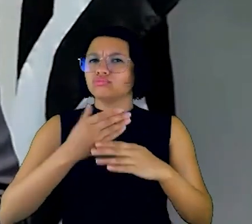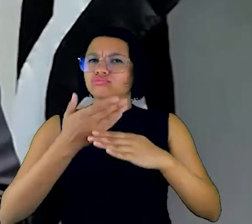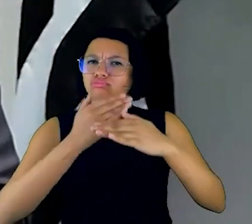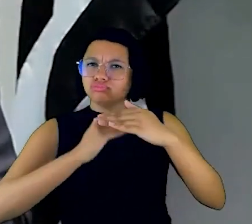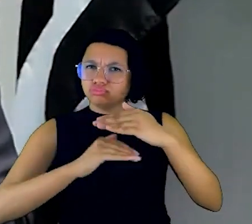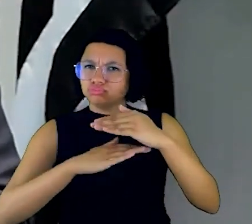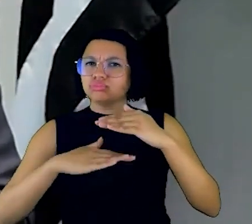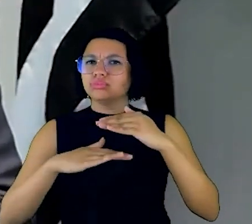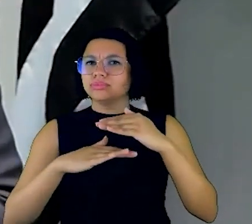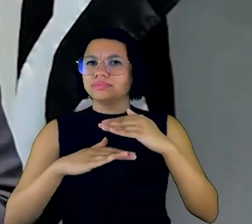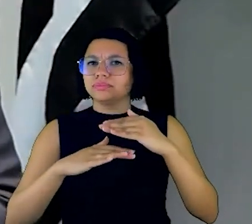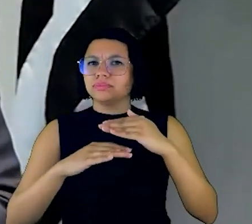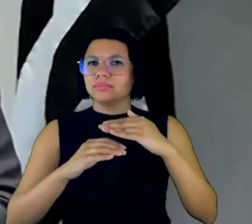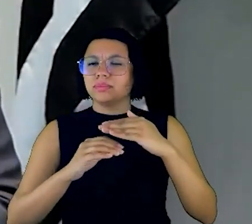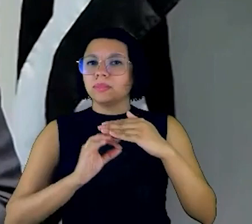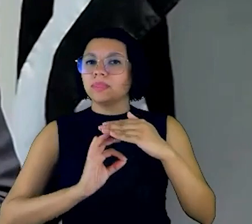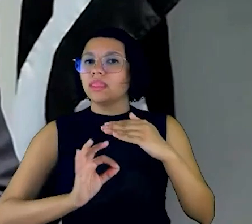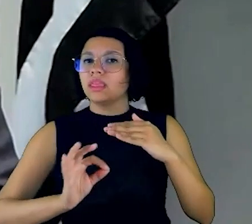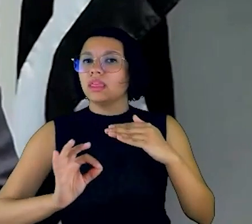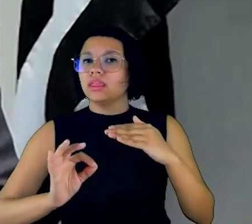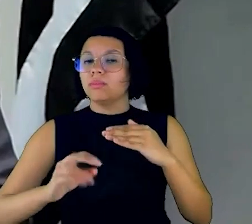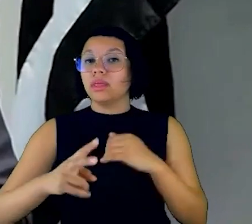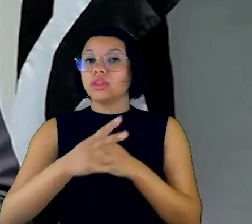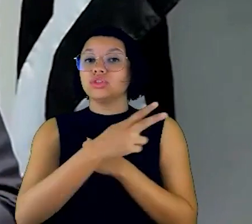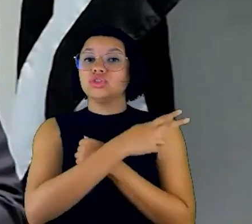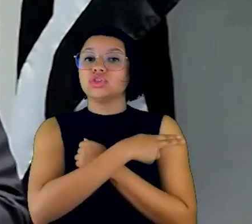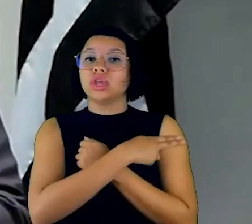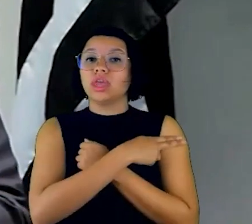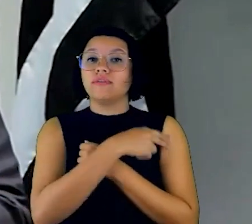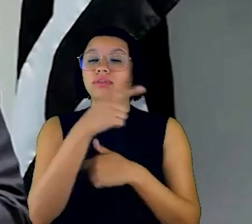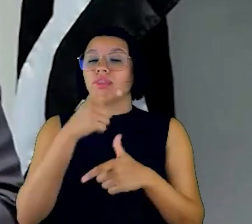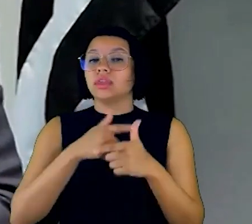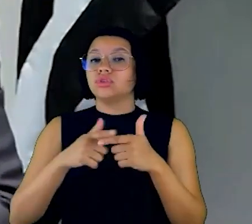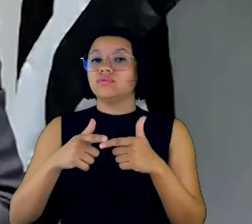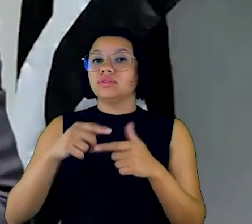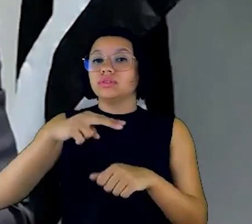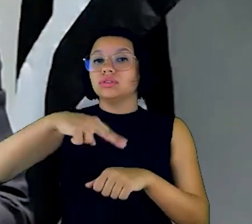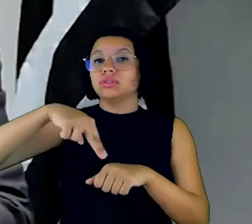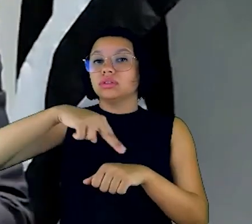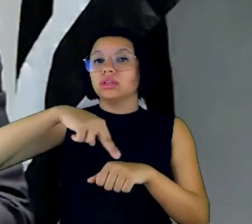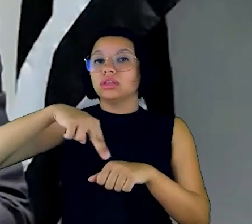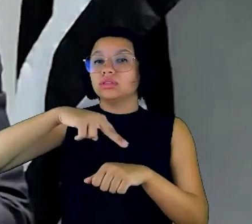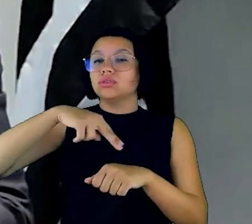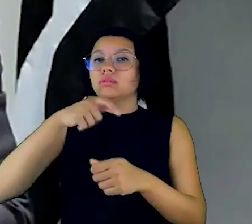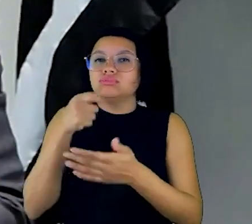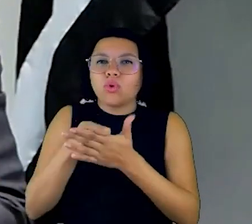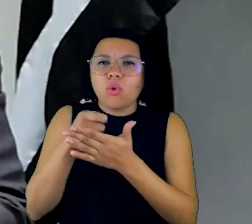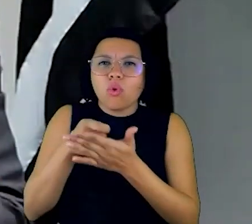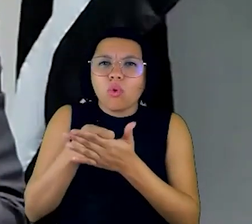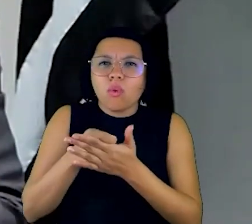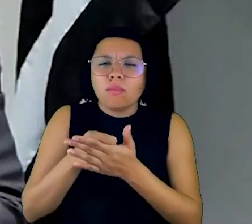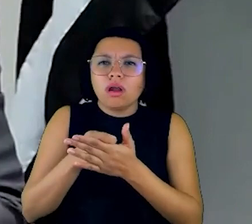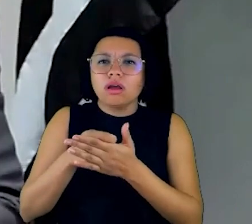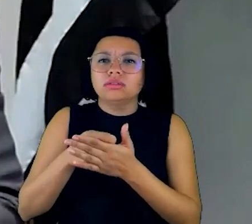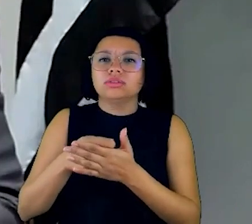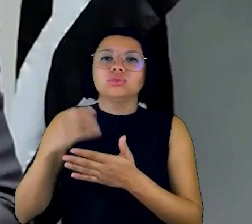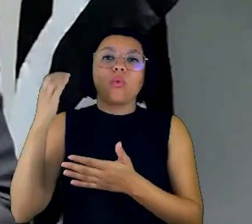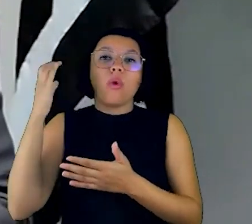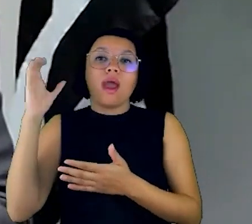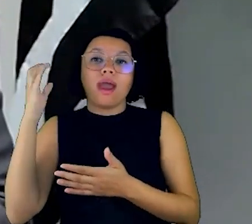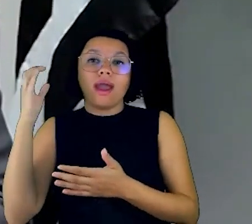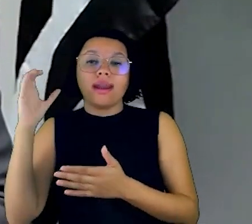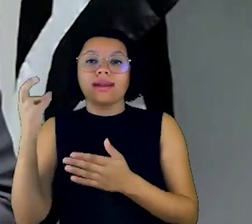então chefe da divisão nacional de cobrança do crédito tributário, doutora